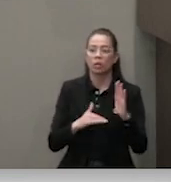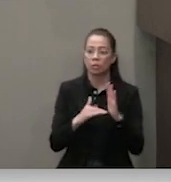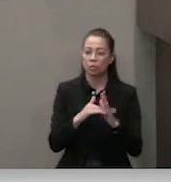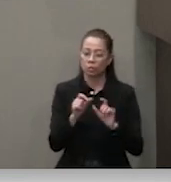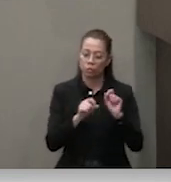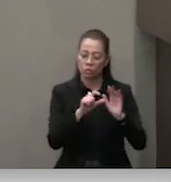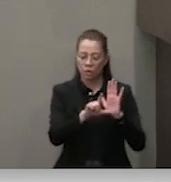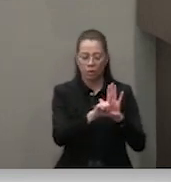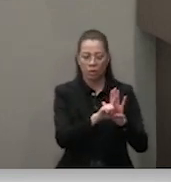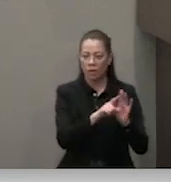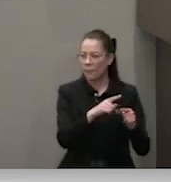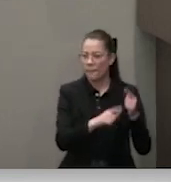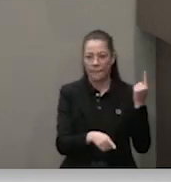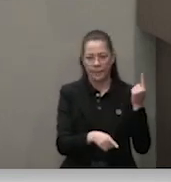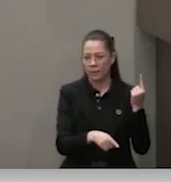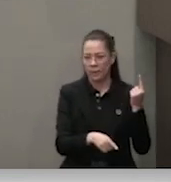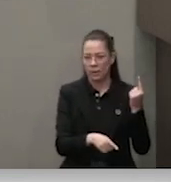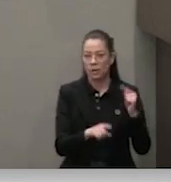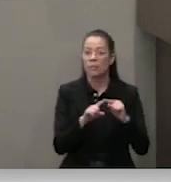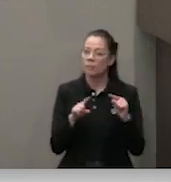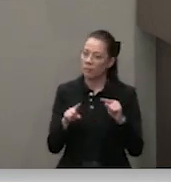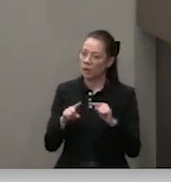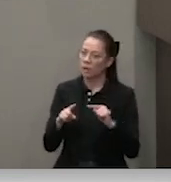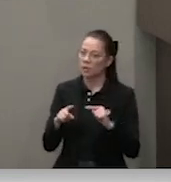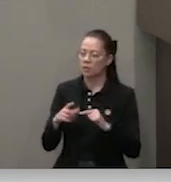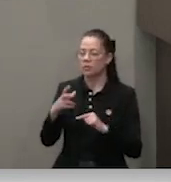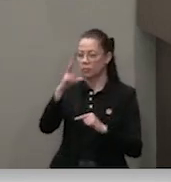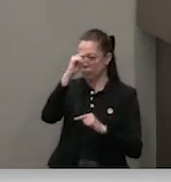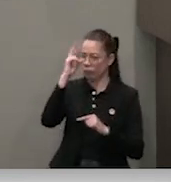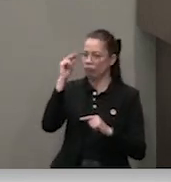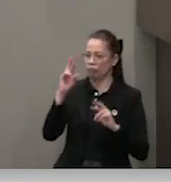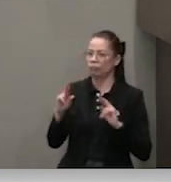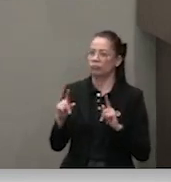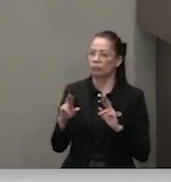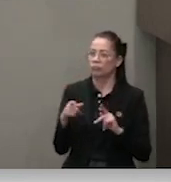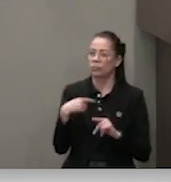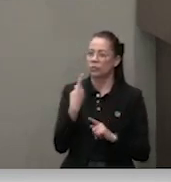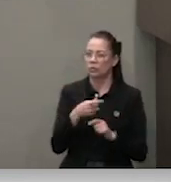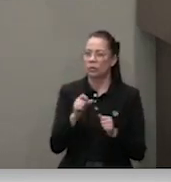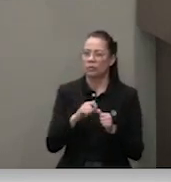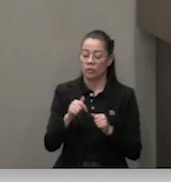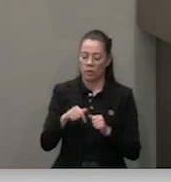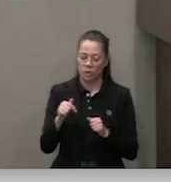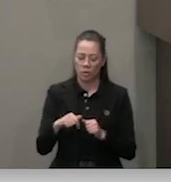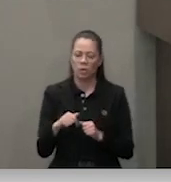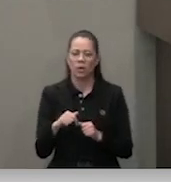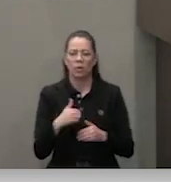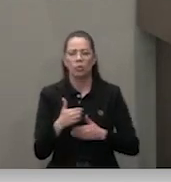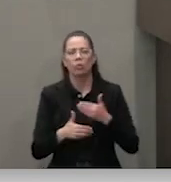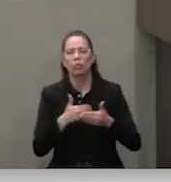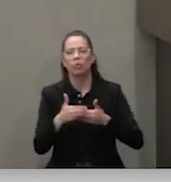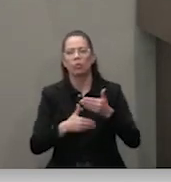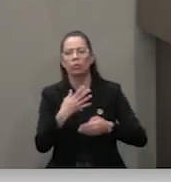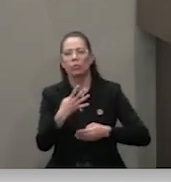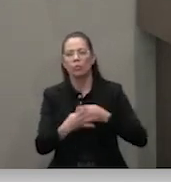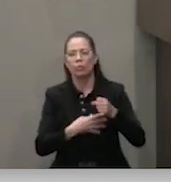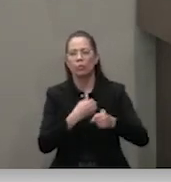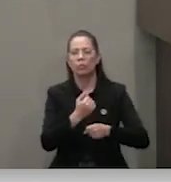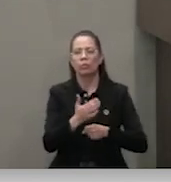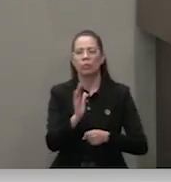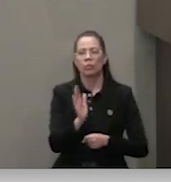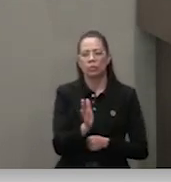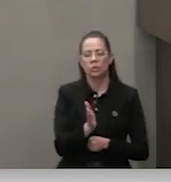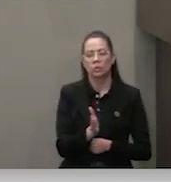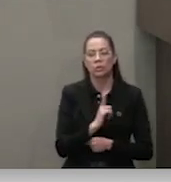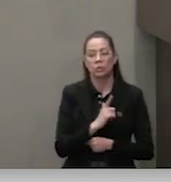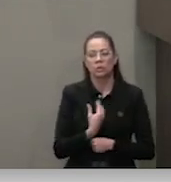proíbe mas na administração pública é diferente Portanto o que nós estamos fazendo aqui enquanto oposição ao longo dos quatro anos deste